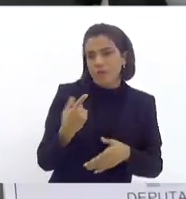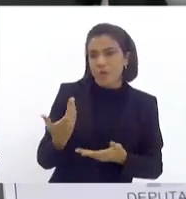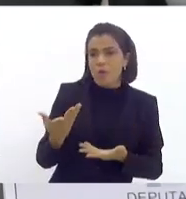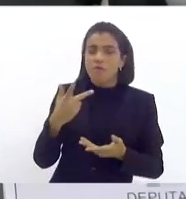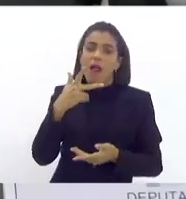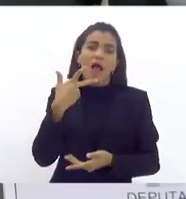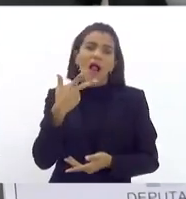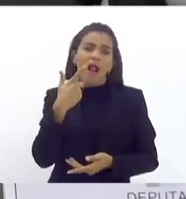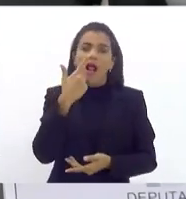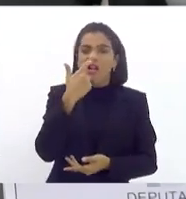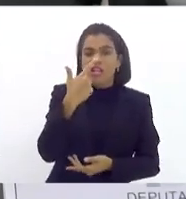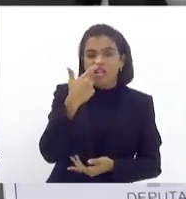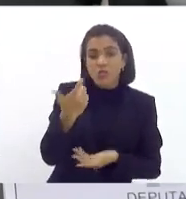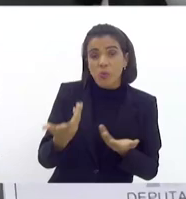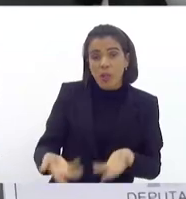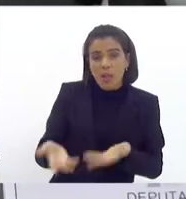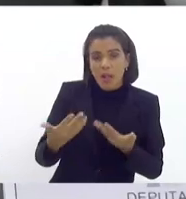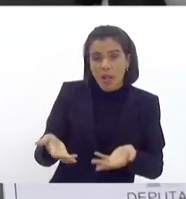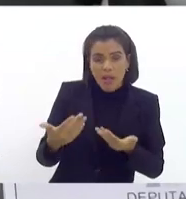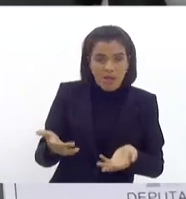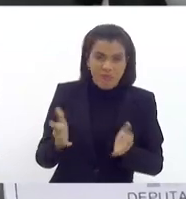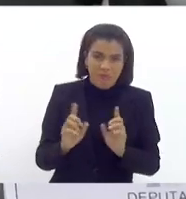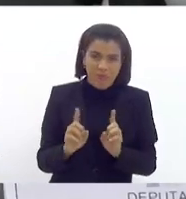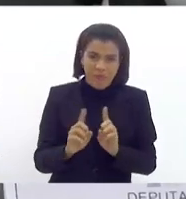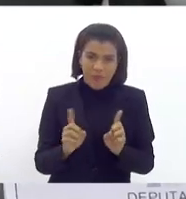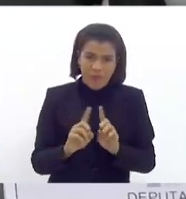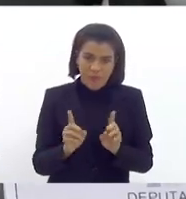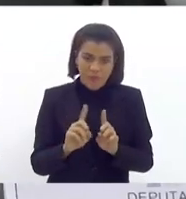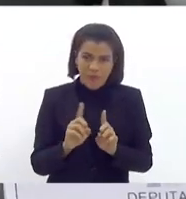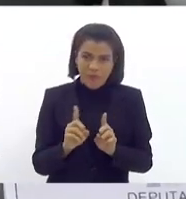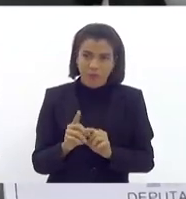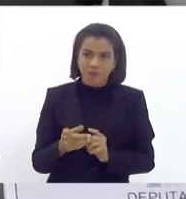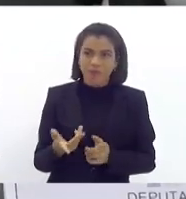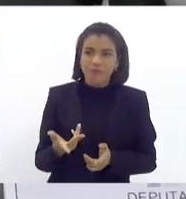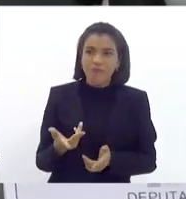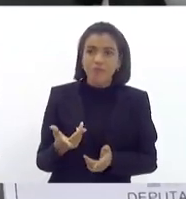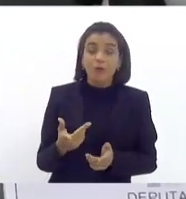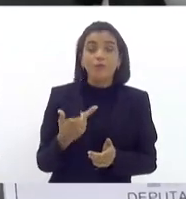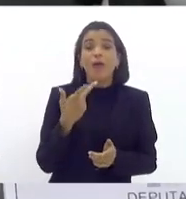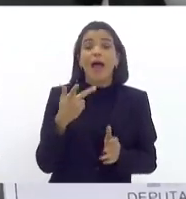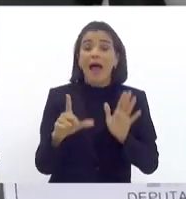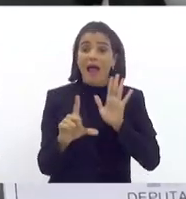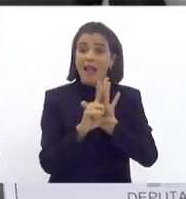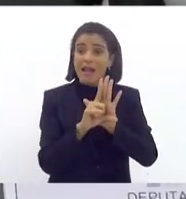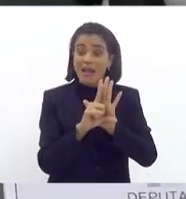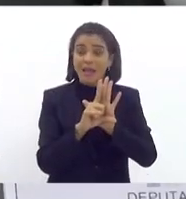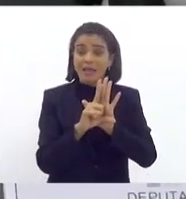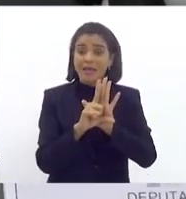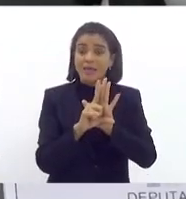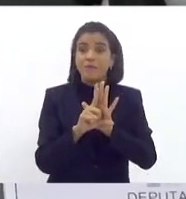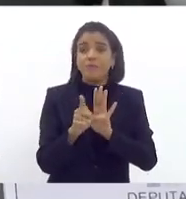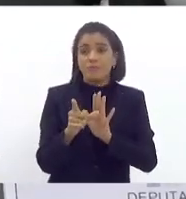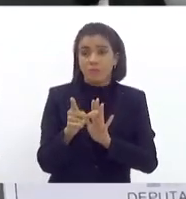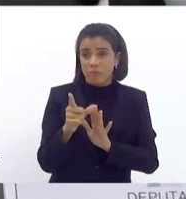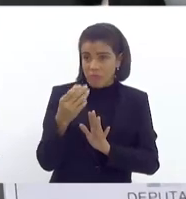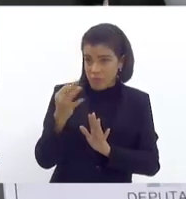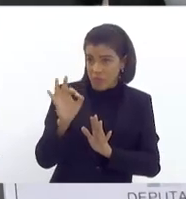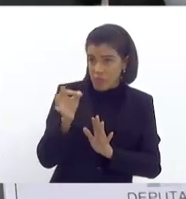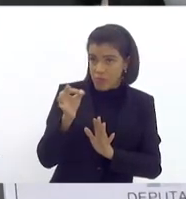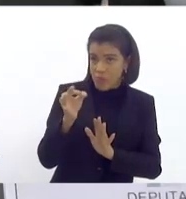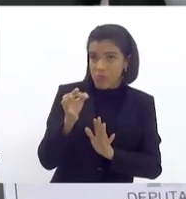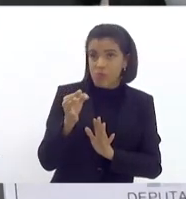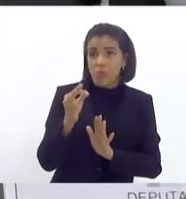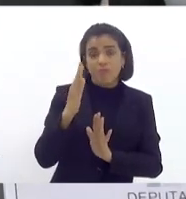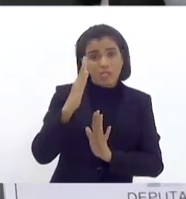como latinhas, e quando pets, a gente fala assim, etc. Grande gerador, então, a lei define... Ainda que haja aquela exclusão do parágrafo. Até